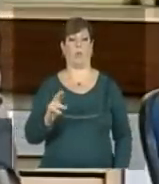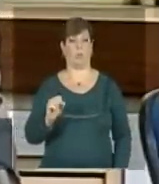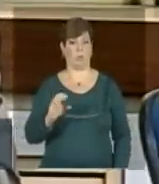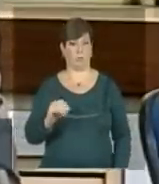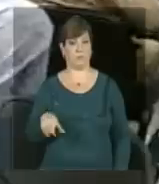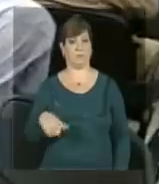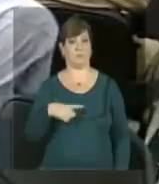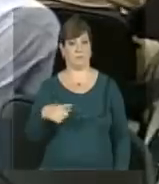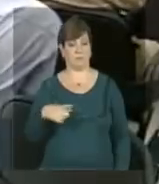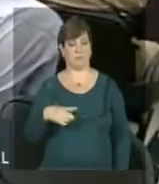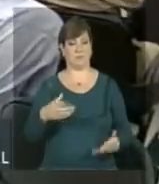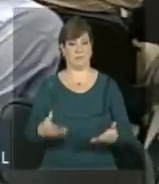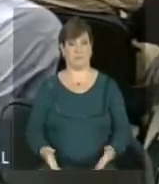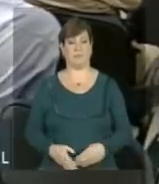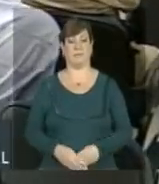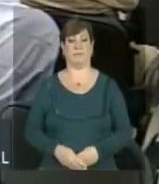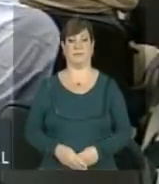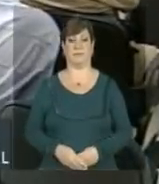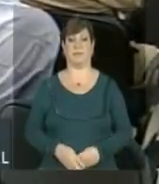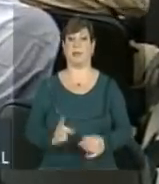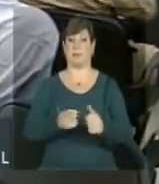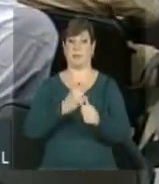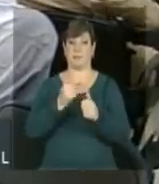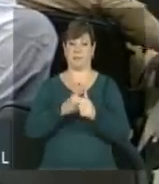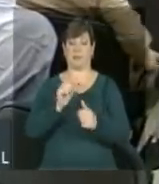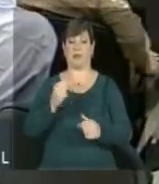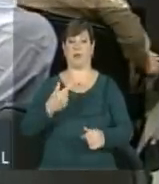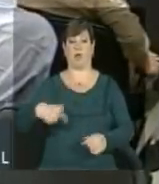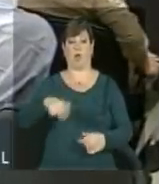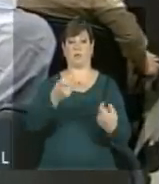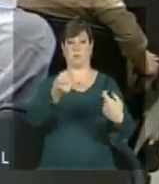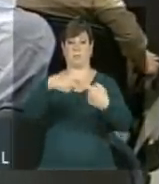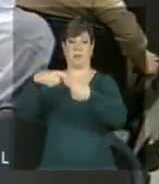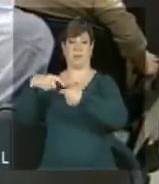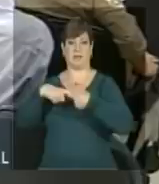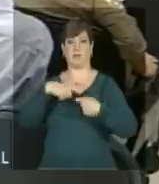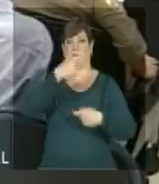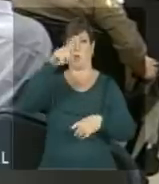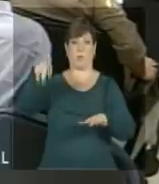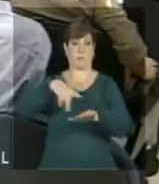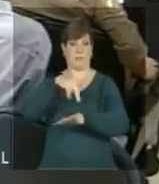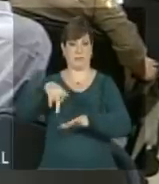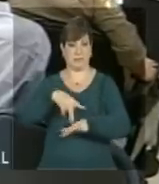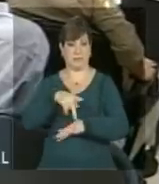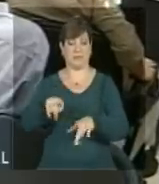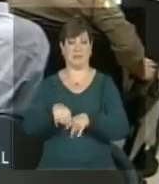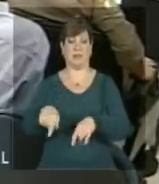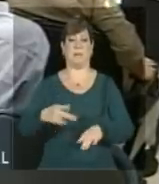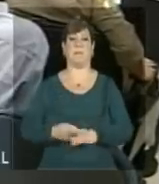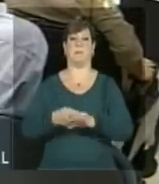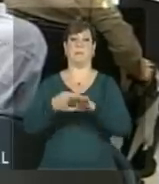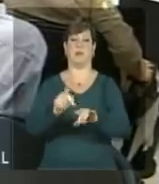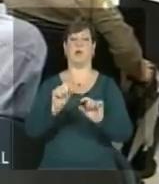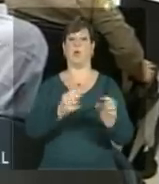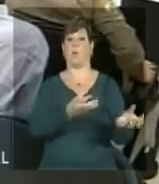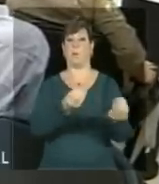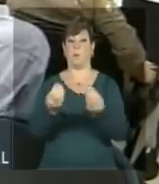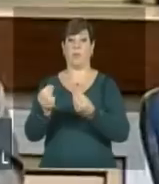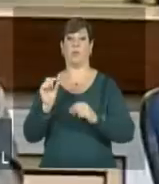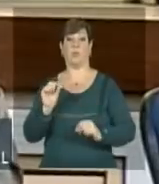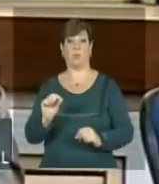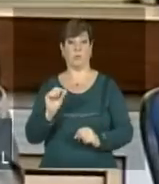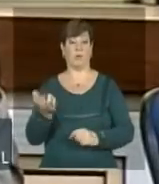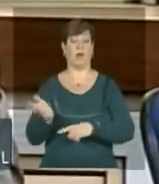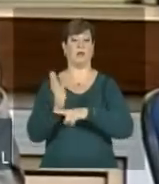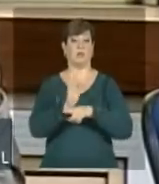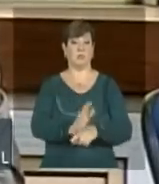pública federal. Primeiramente, aos nossos parceiros internacionais, nas premiações que muito contribuem para